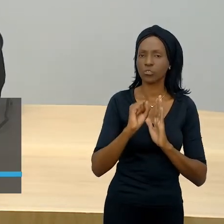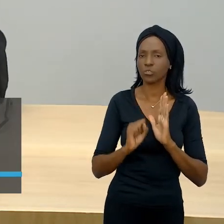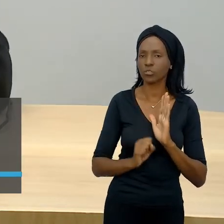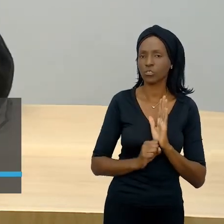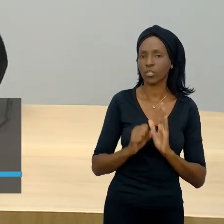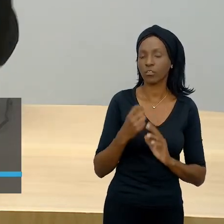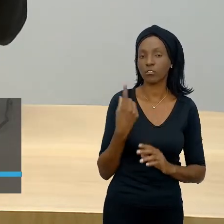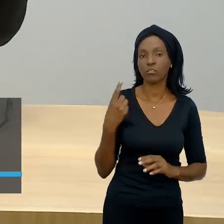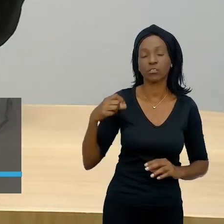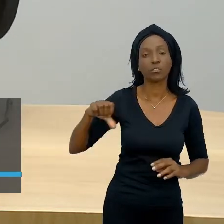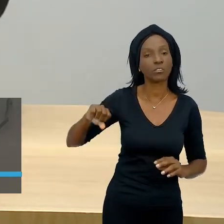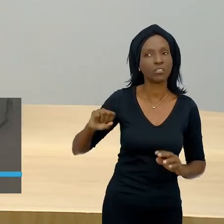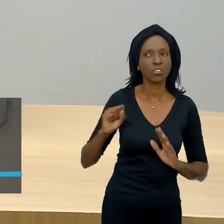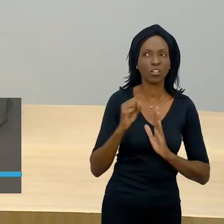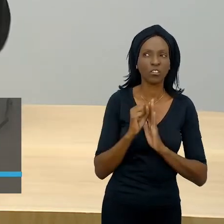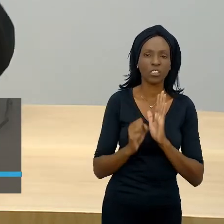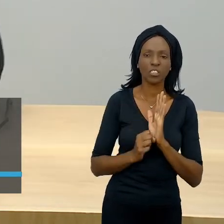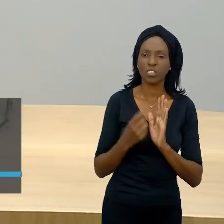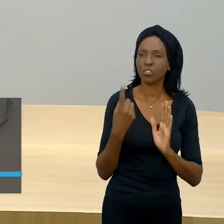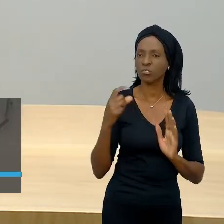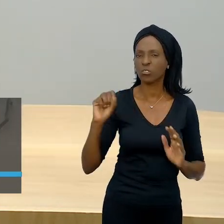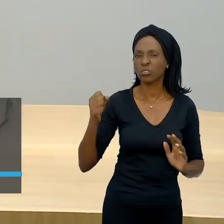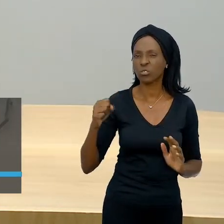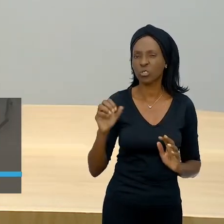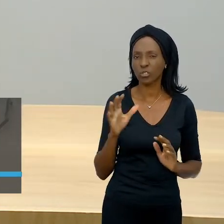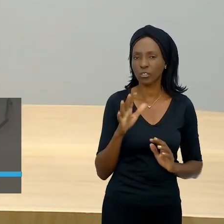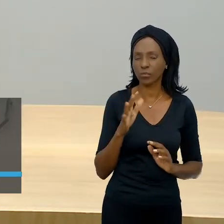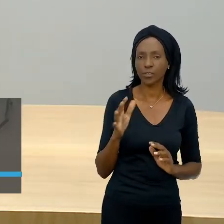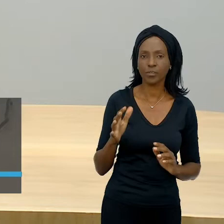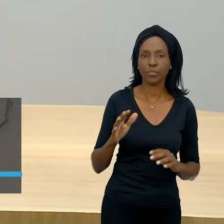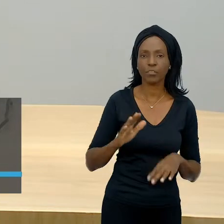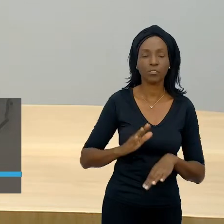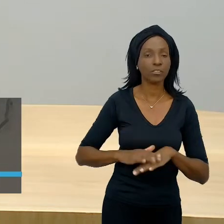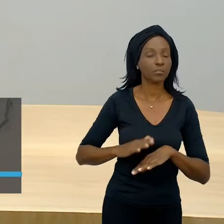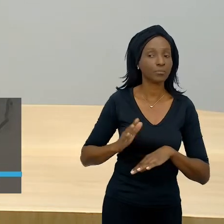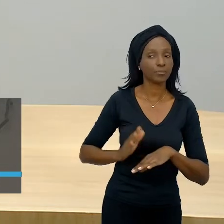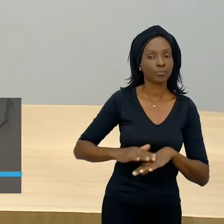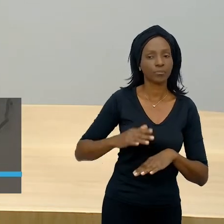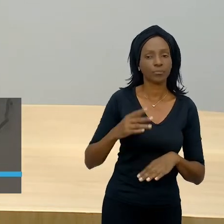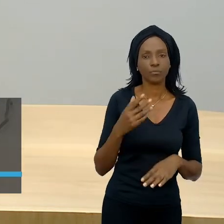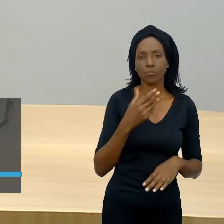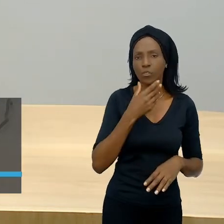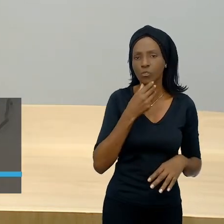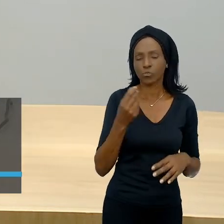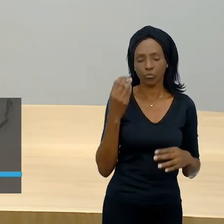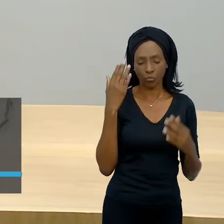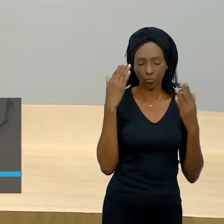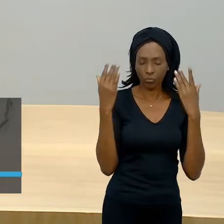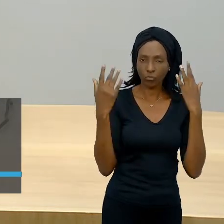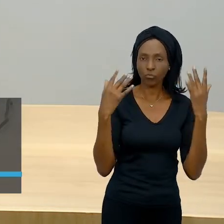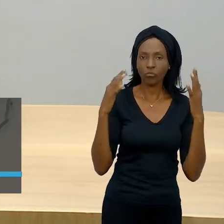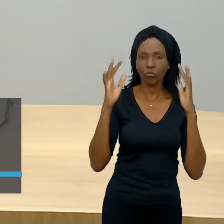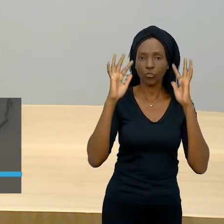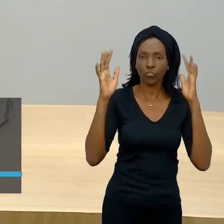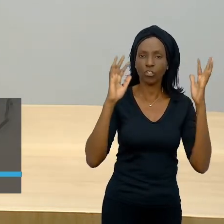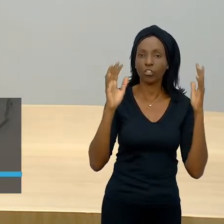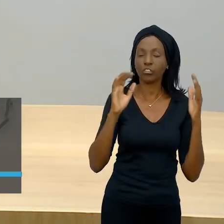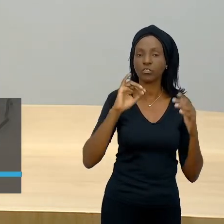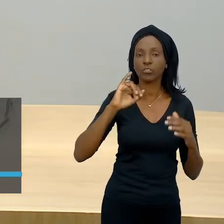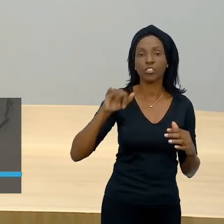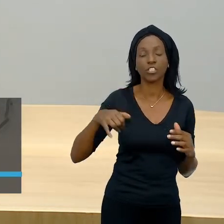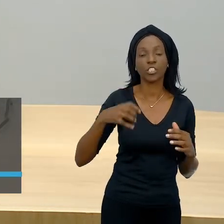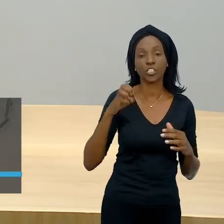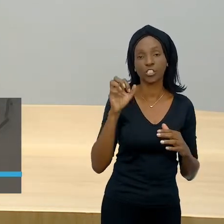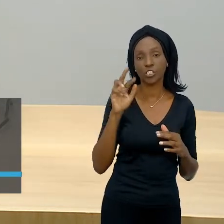né, lá no século XVIII e XIX, pelas mãos de um filósofo, um pensador chamado Jeremy